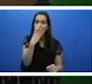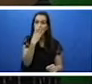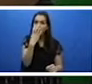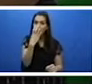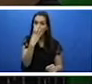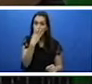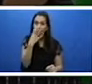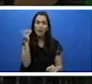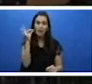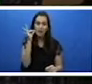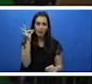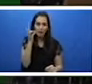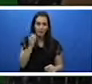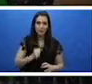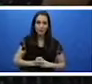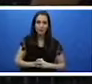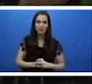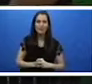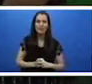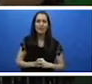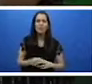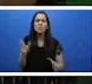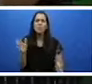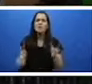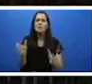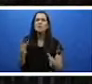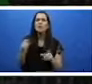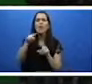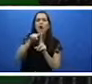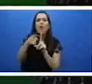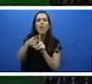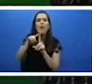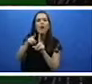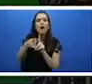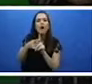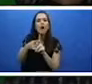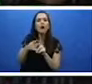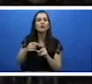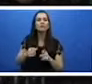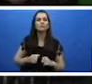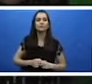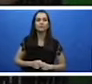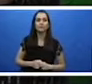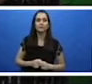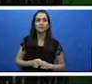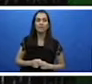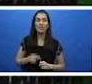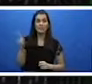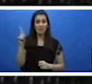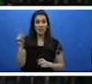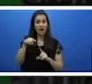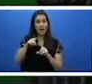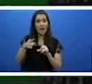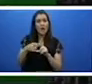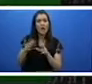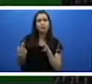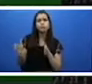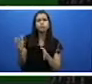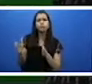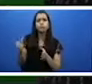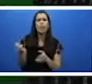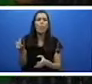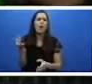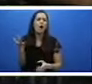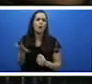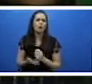e camundongo. O período de gestação, período em torno médio que esse animalzinho, né? Fica dentro do corpo da